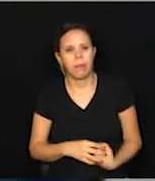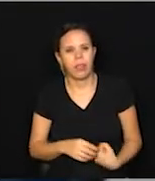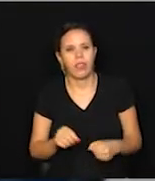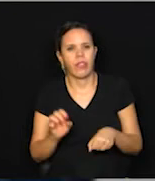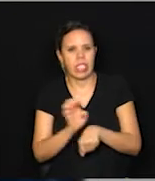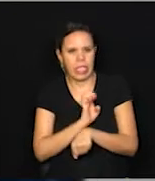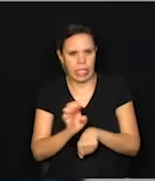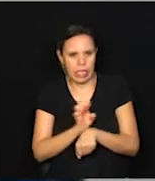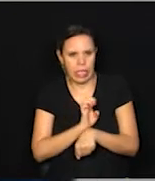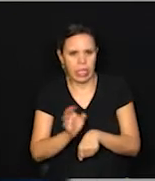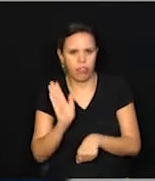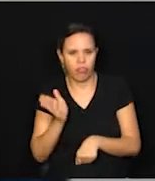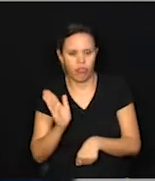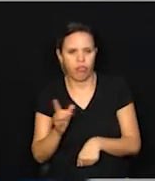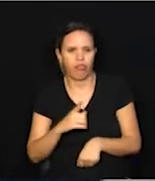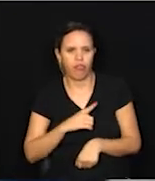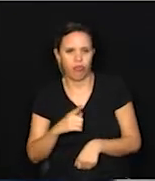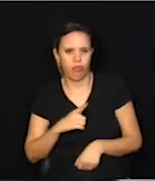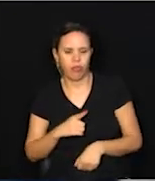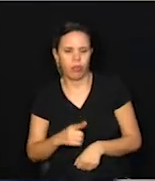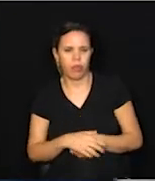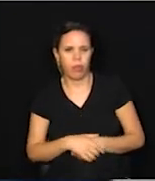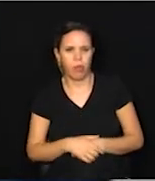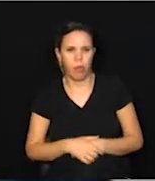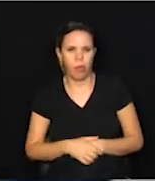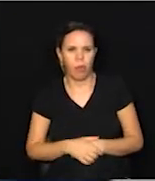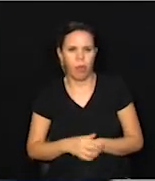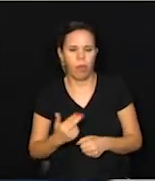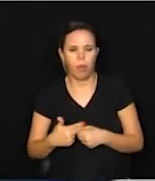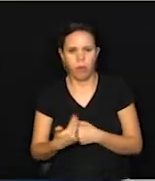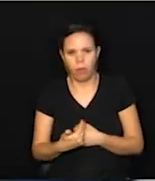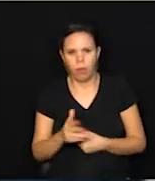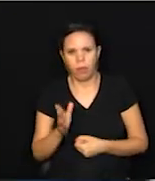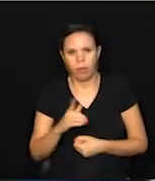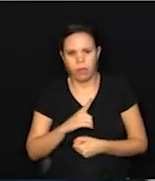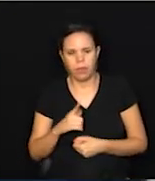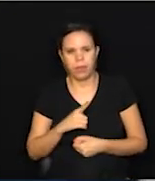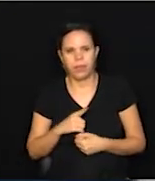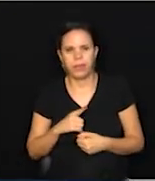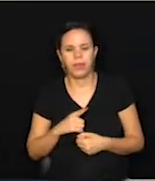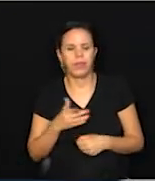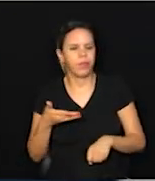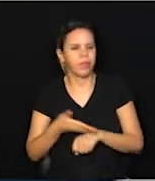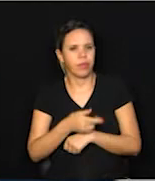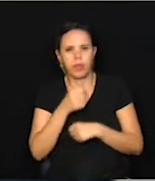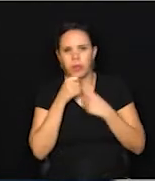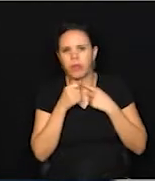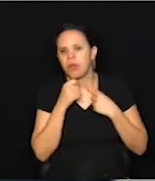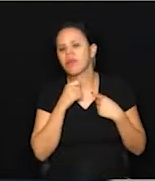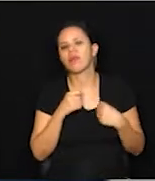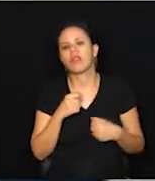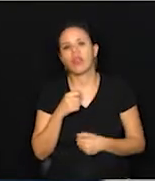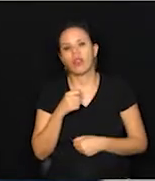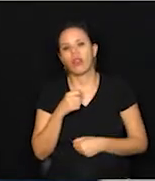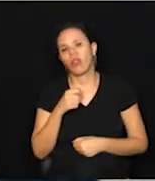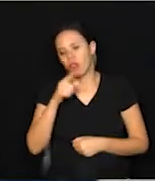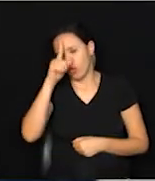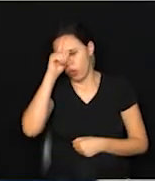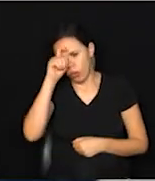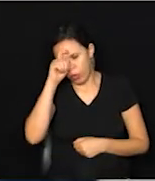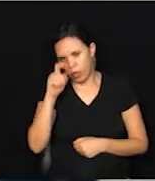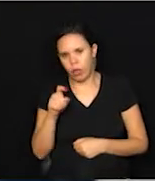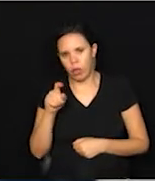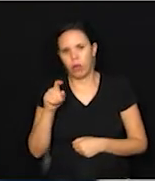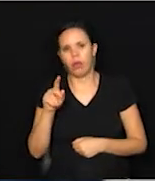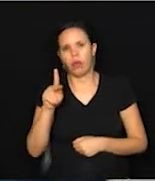estágios. Então, nós temos a Unicamp, que só não entrou ainda no Anchieta Metropolitano, com pediatria e